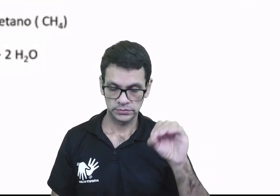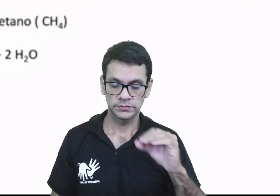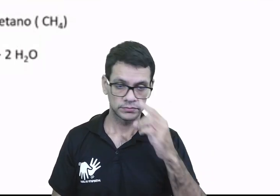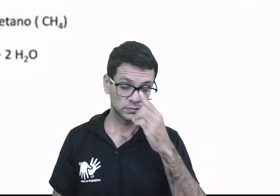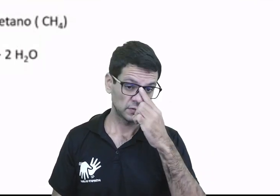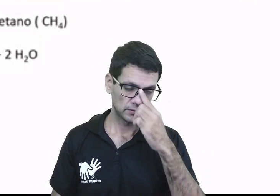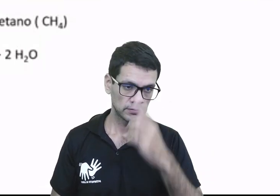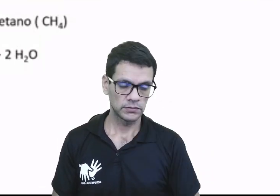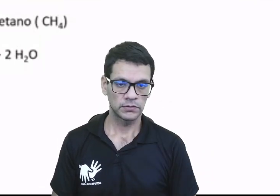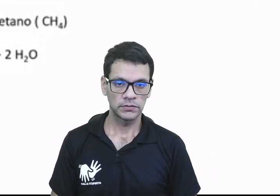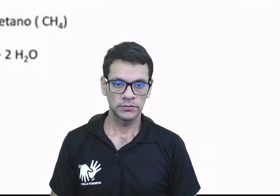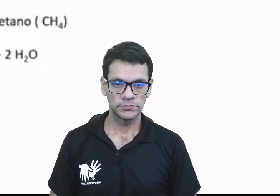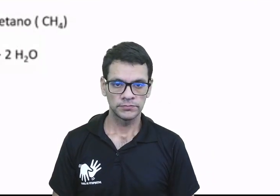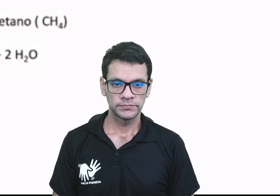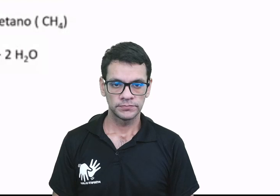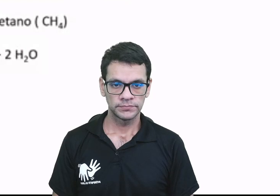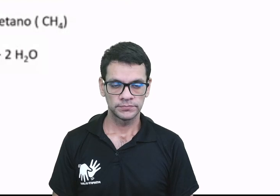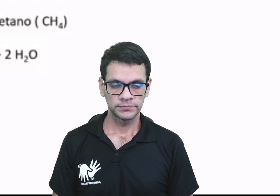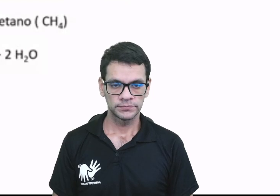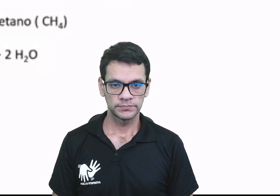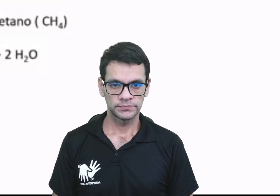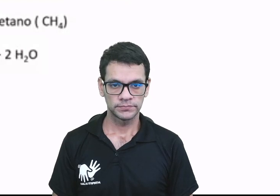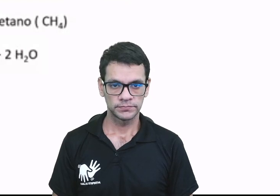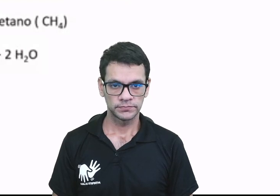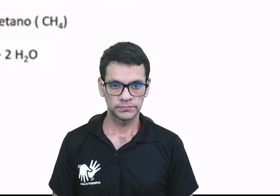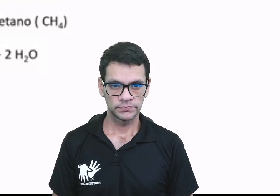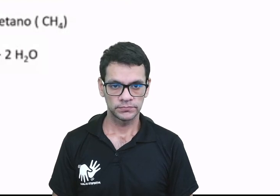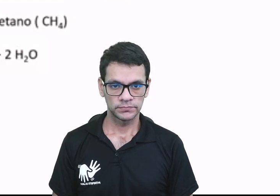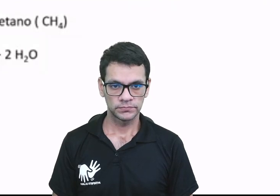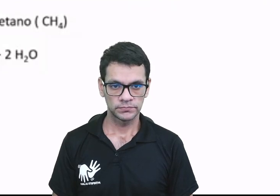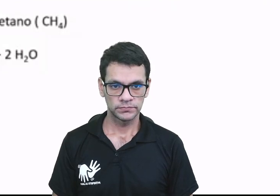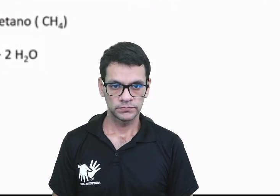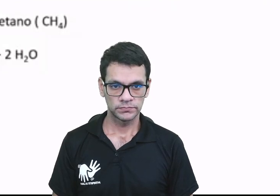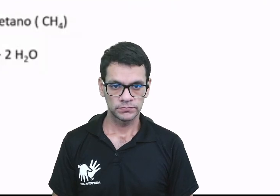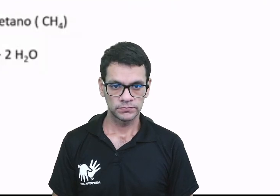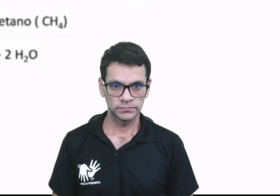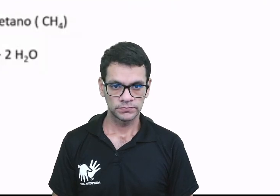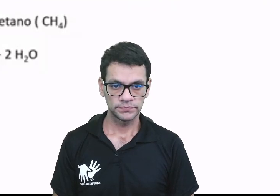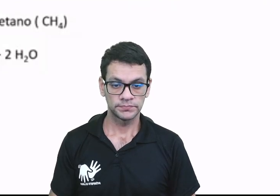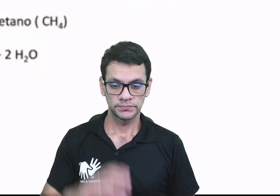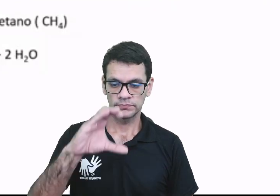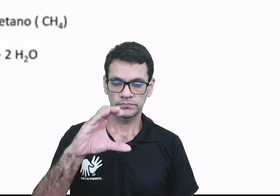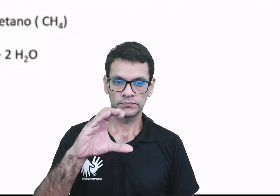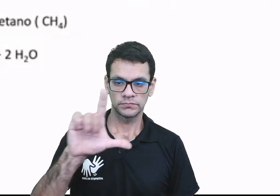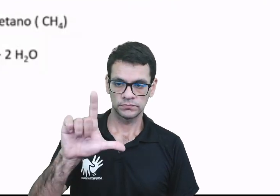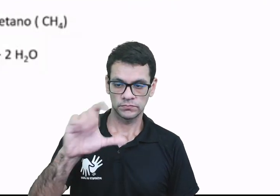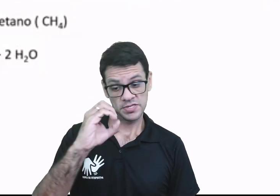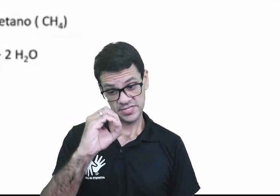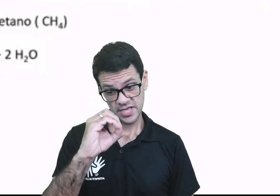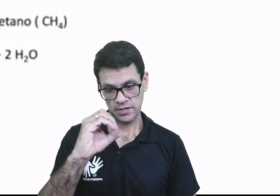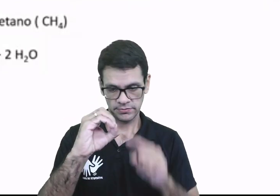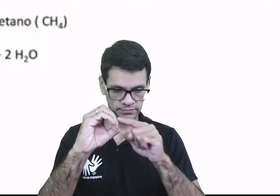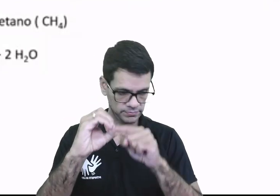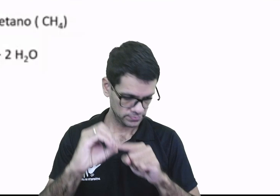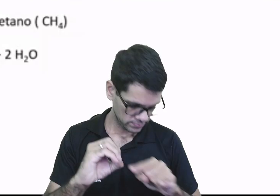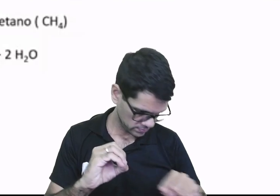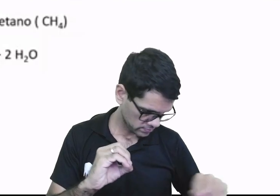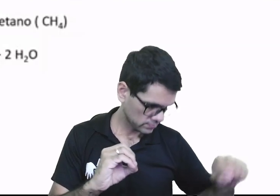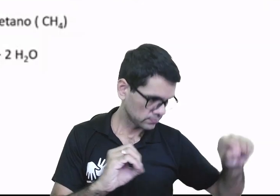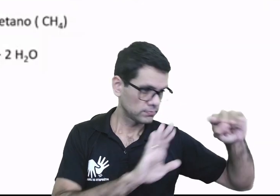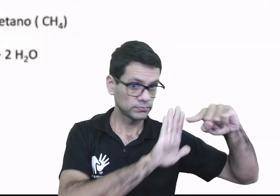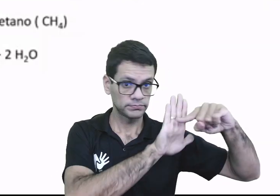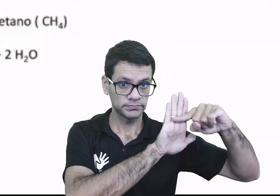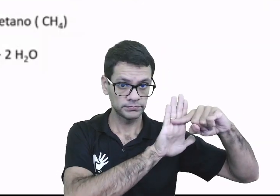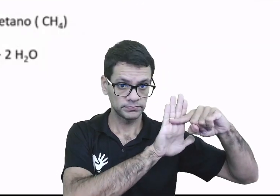Oxidação. Tudo bem? E aqui, ó, o cloro era 0 e passou